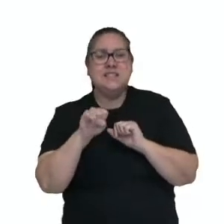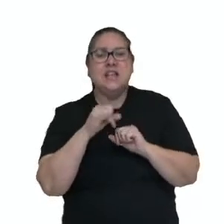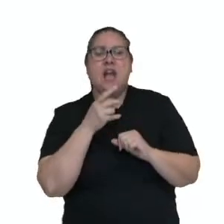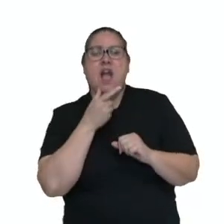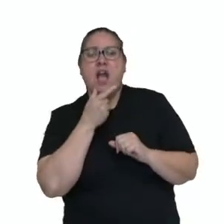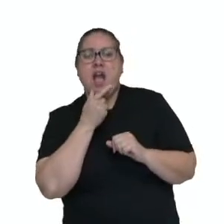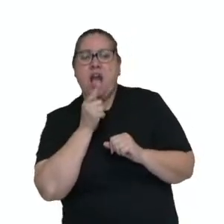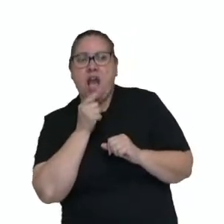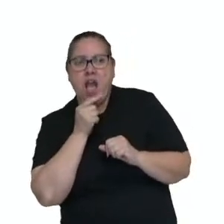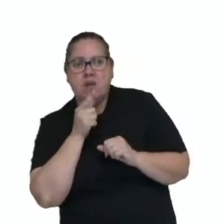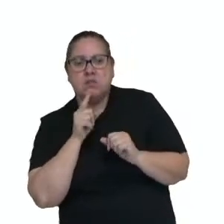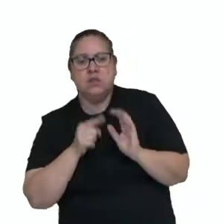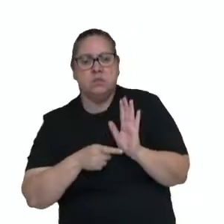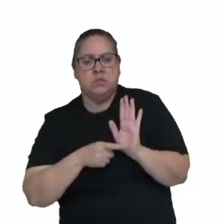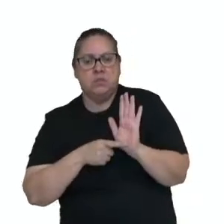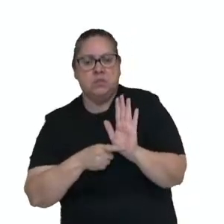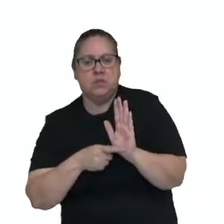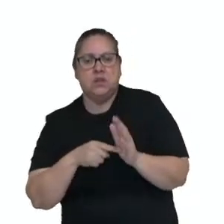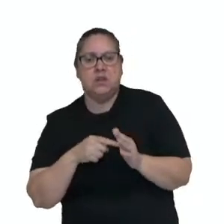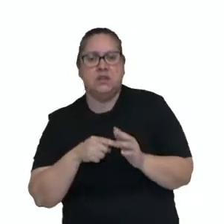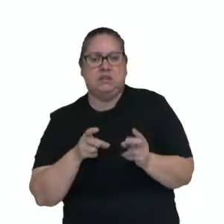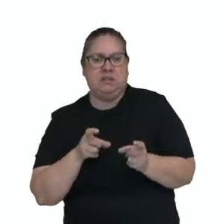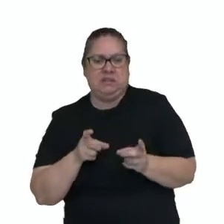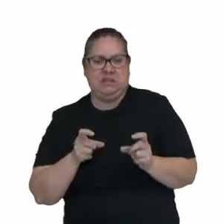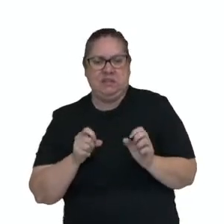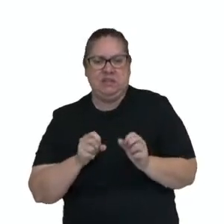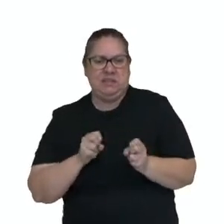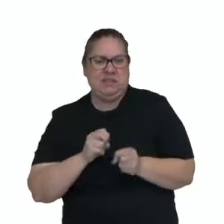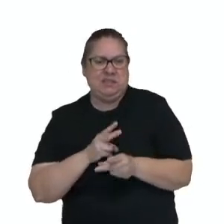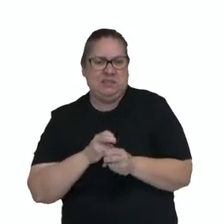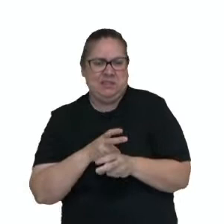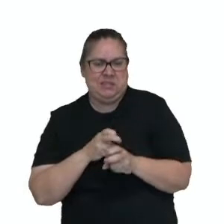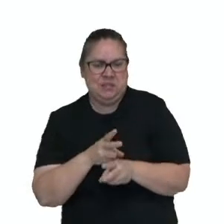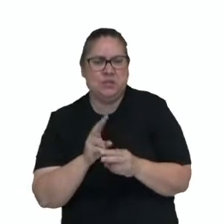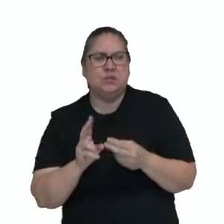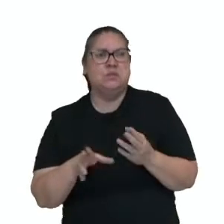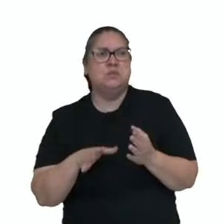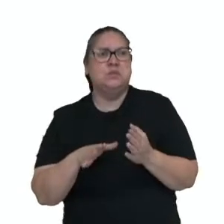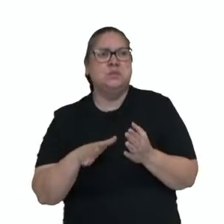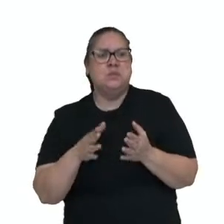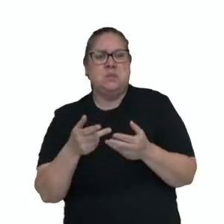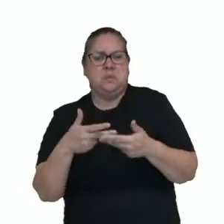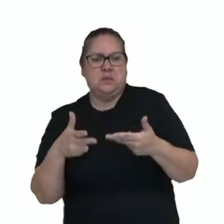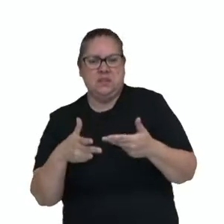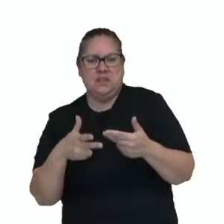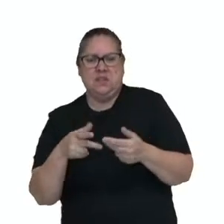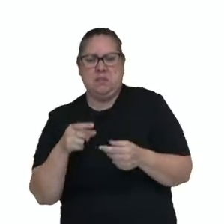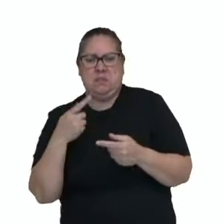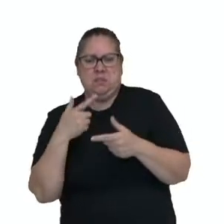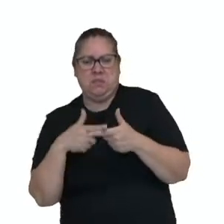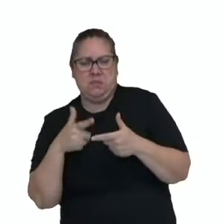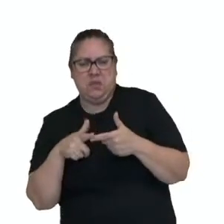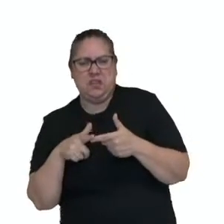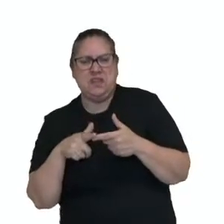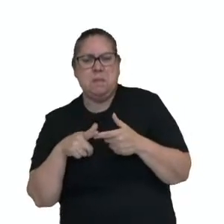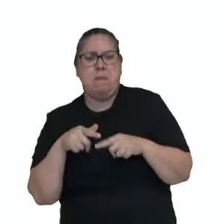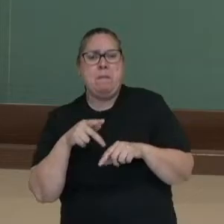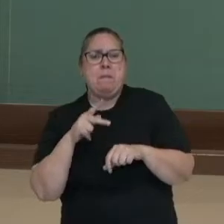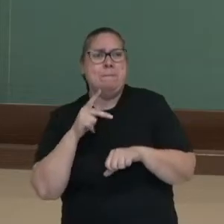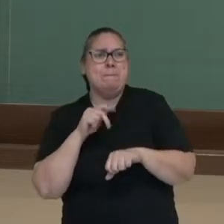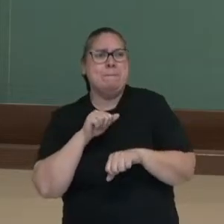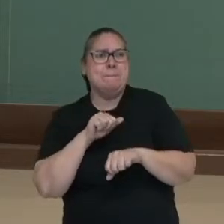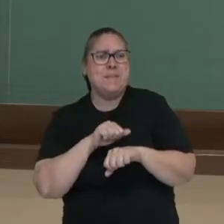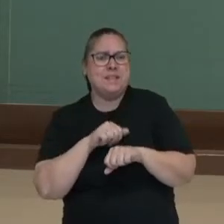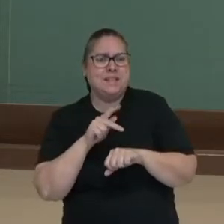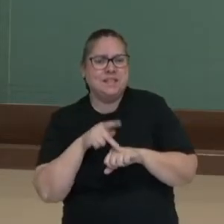tem essa característica ali, como bactérias ou protozoários, substâncias tóxicas, metais